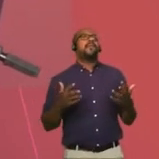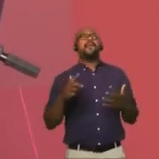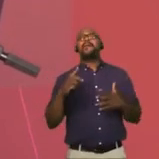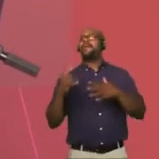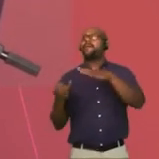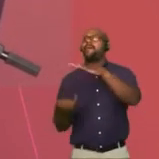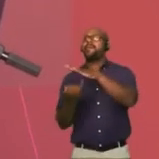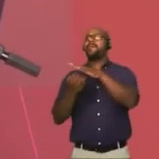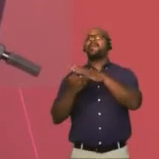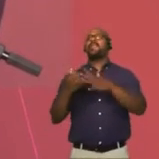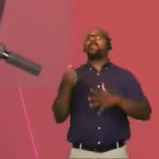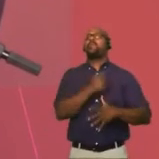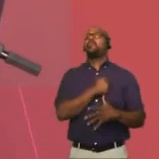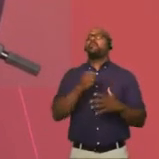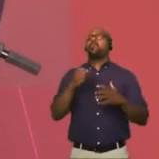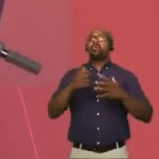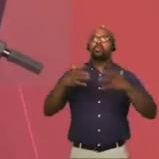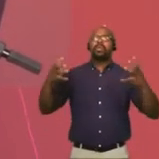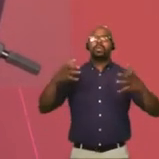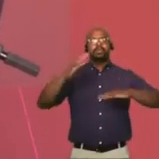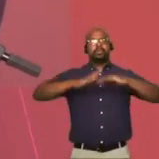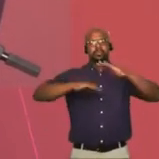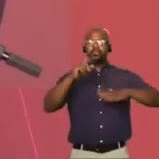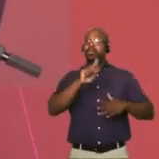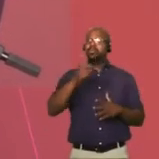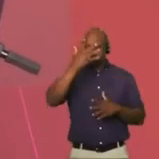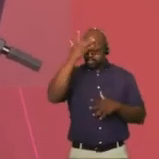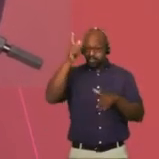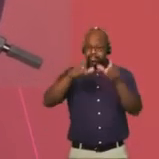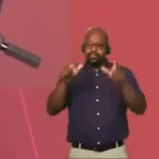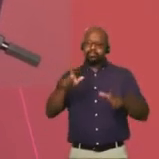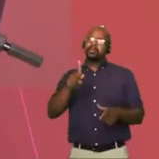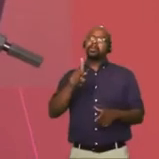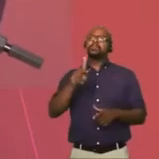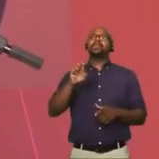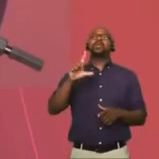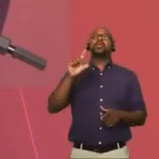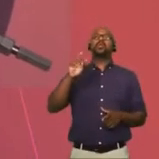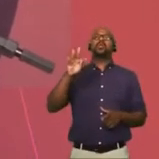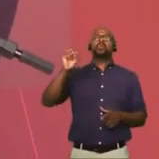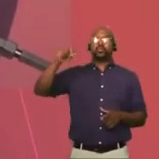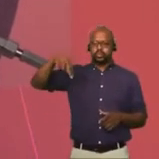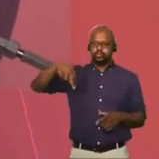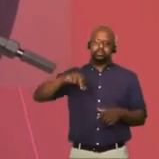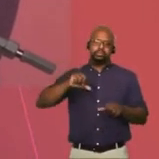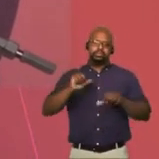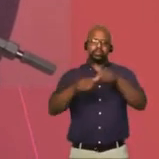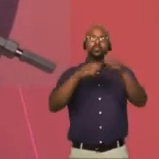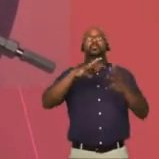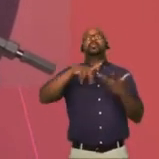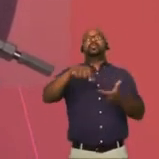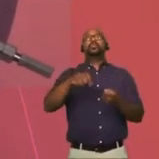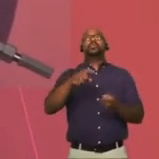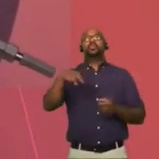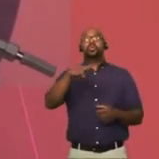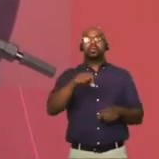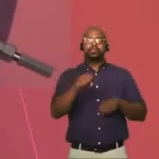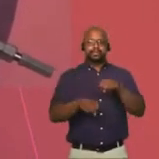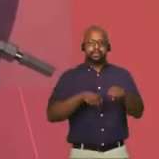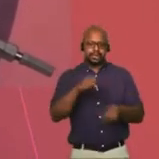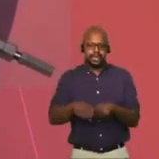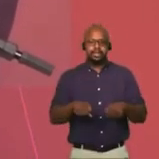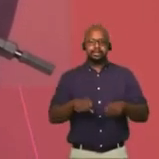instituições das grandes empresas não seja abençoada pelotona peloton não dou o mundo com